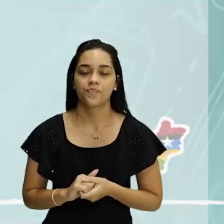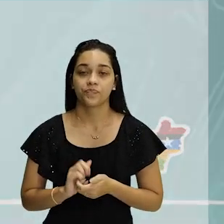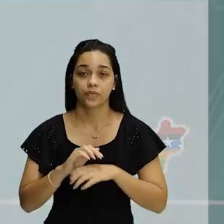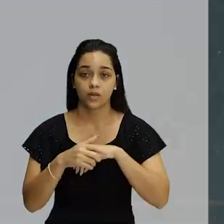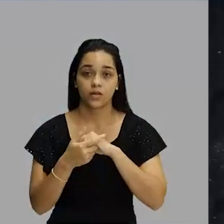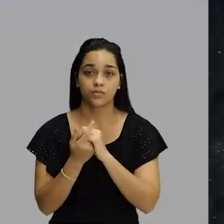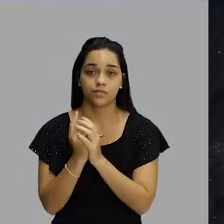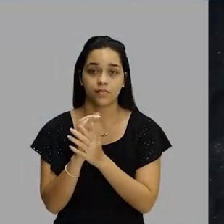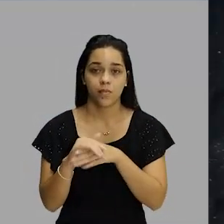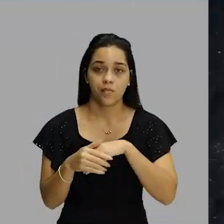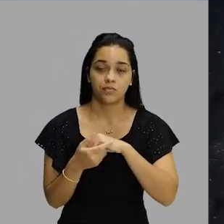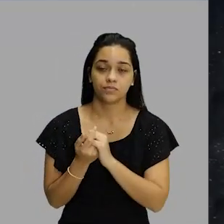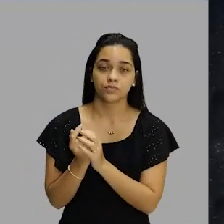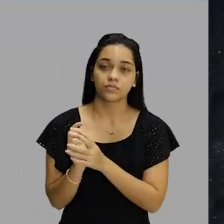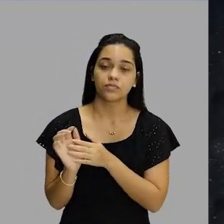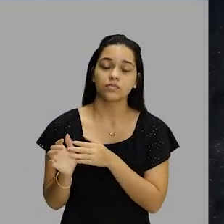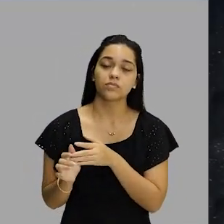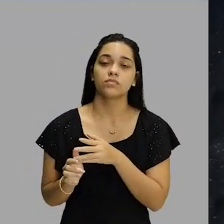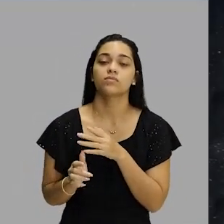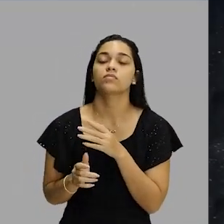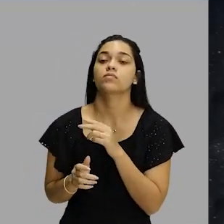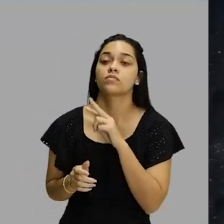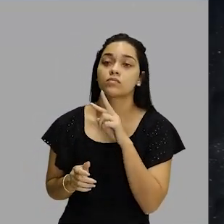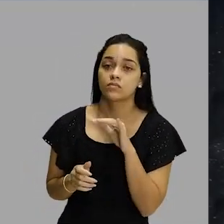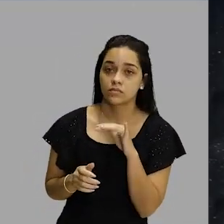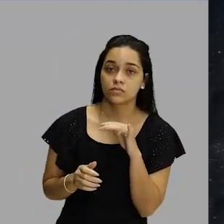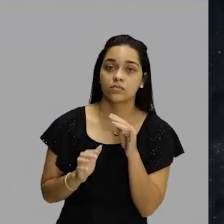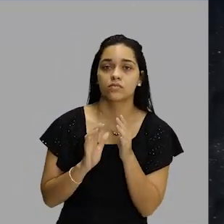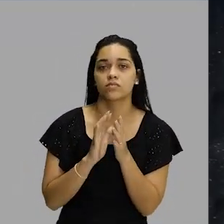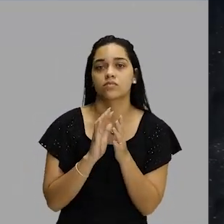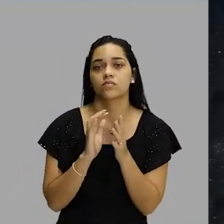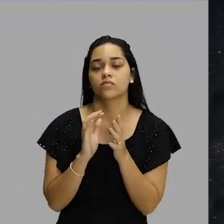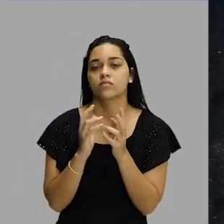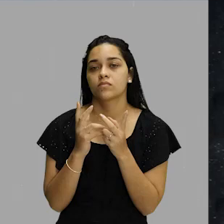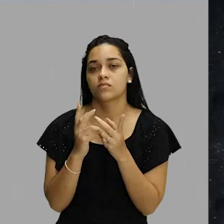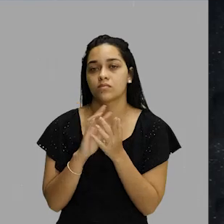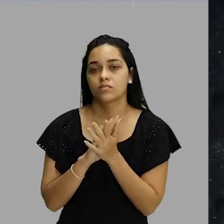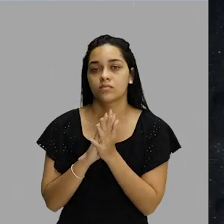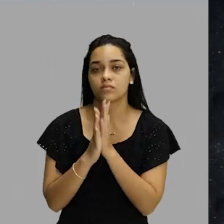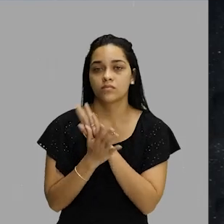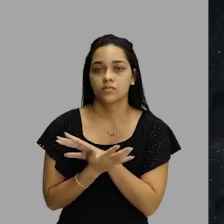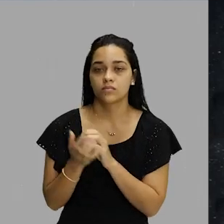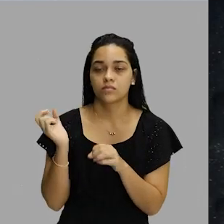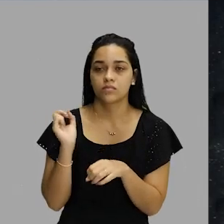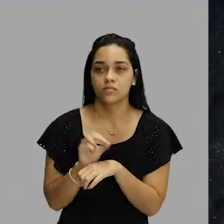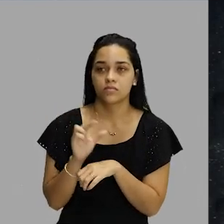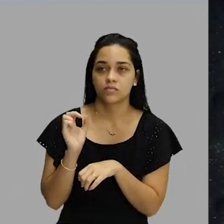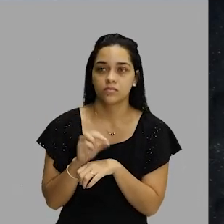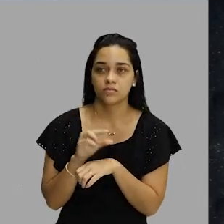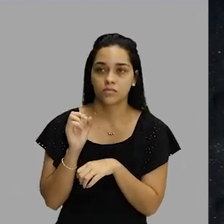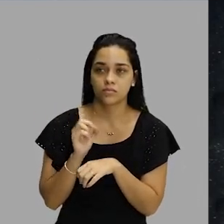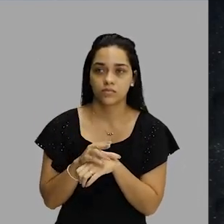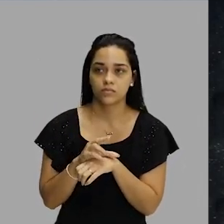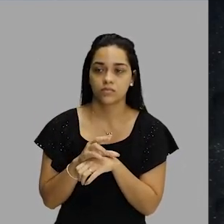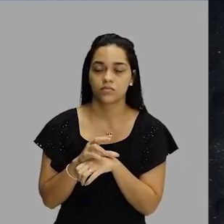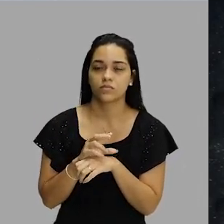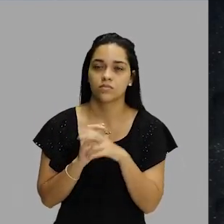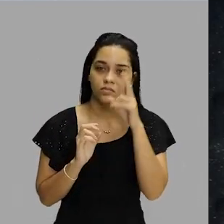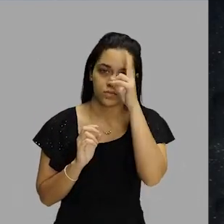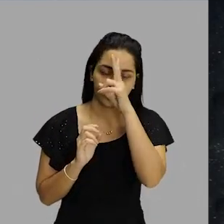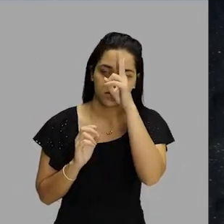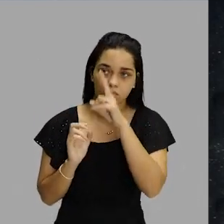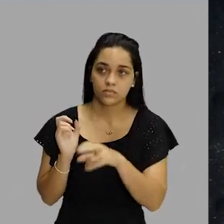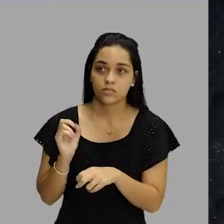esse lavar as mãos ele vai eliminar muitos vírus, principalmente se esse vírus for envelopado. Lembrando que